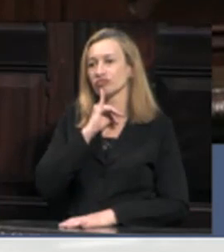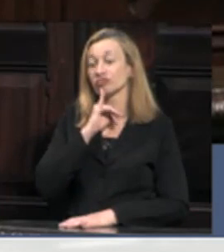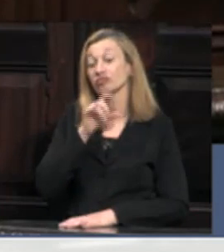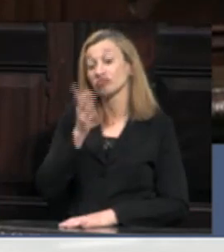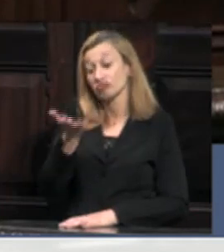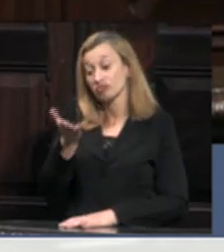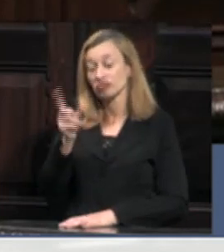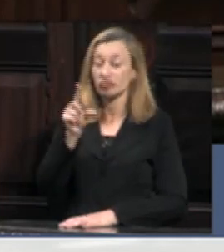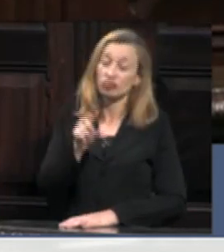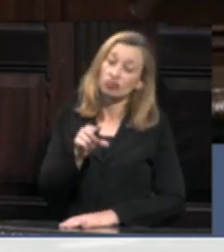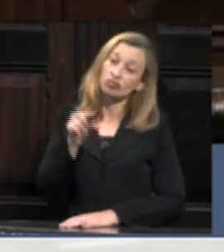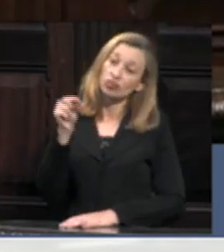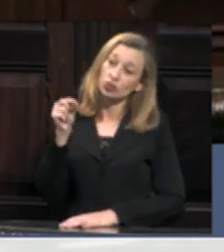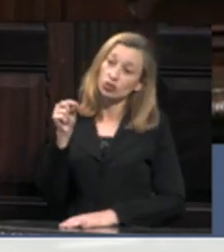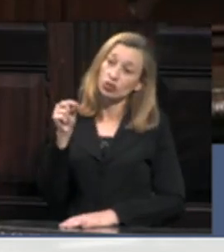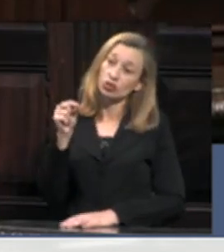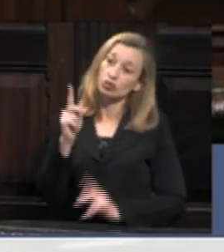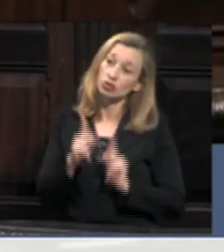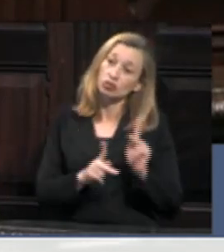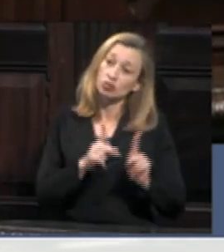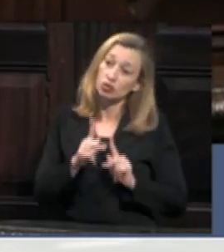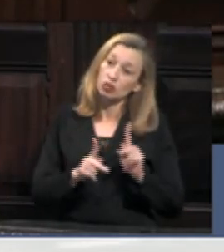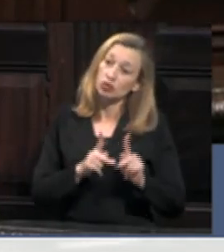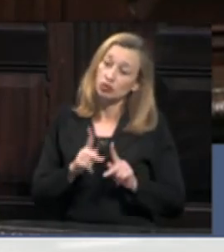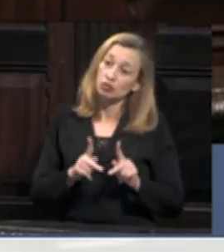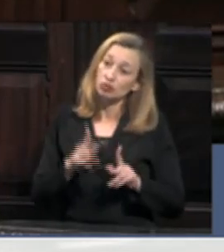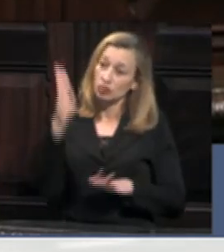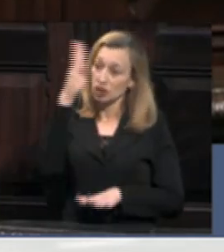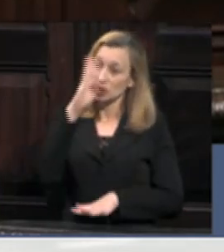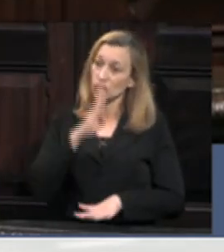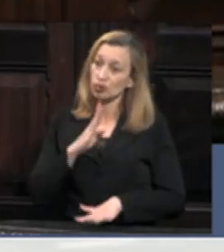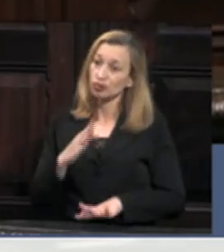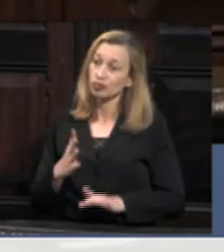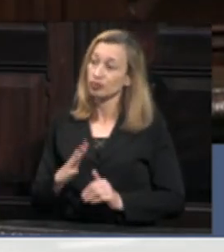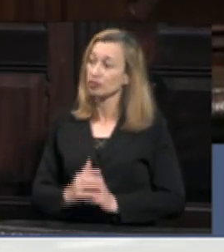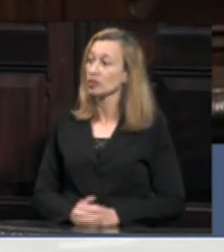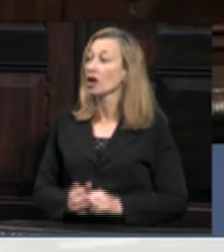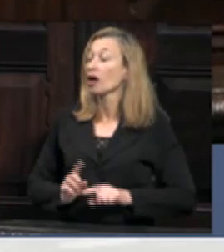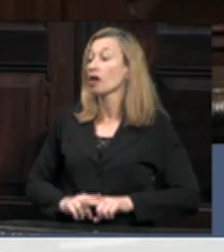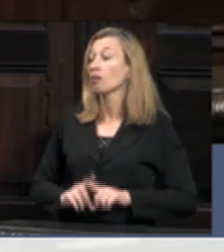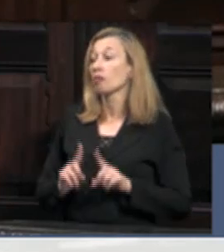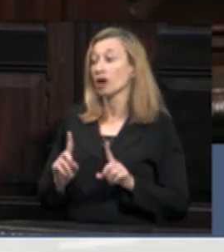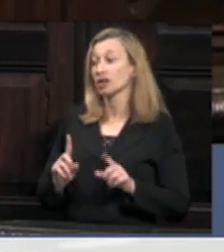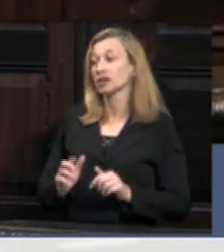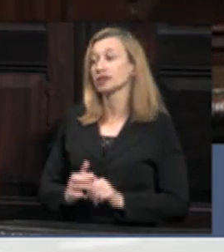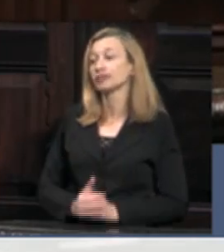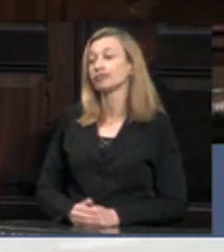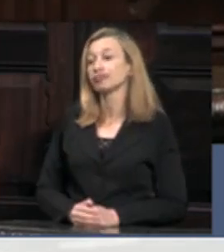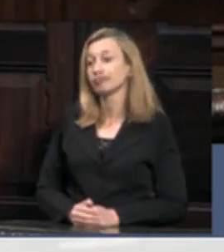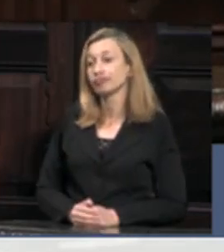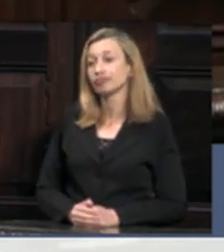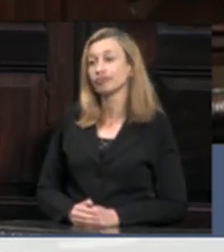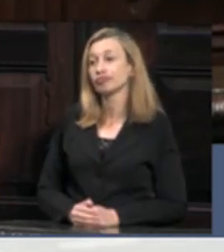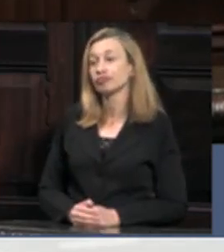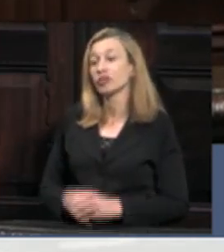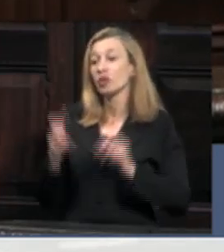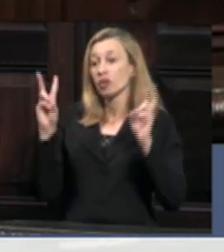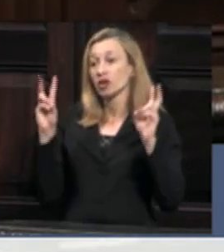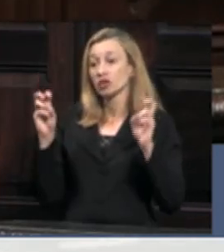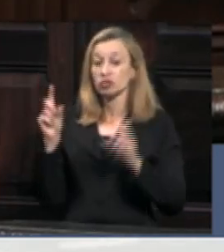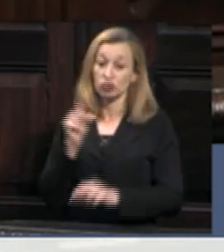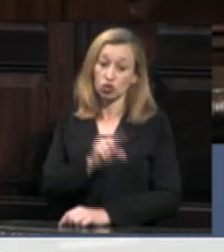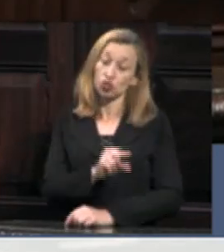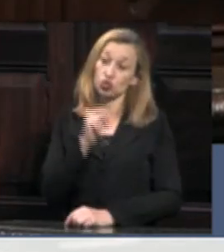escolhido pela população brasileira. Mas o fato de ter sido